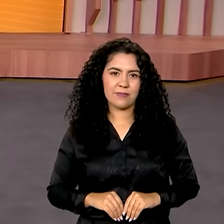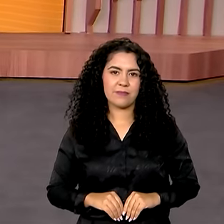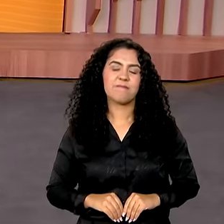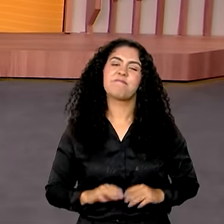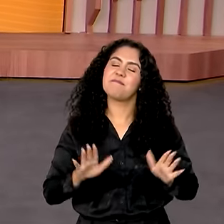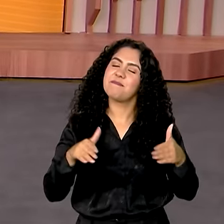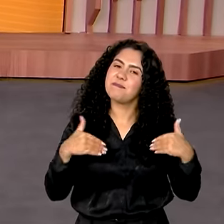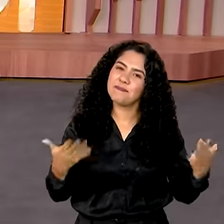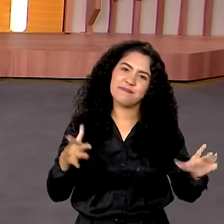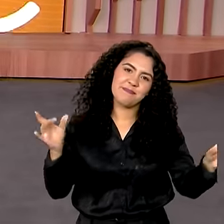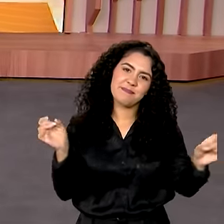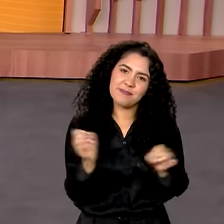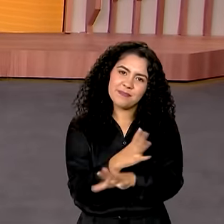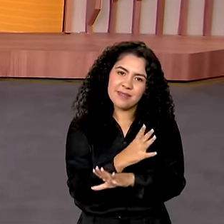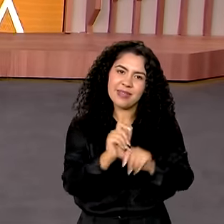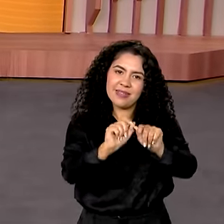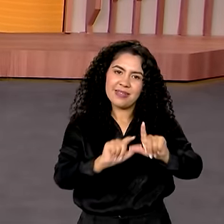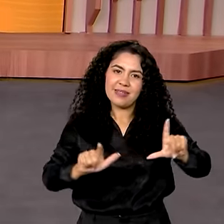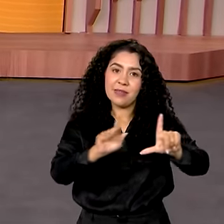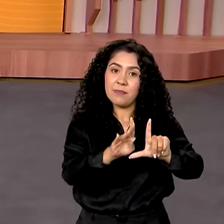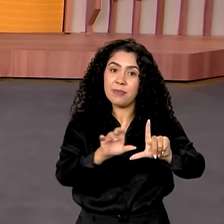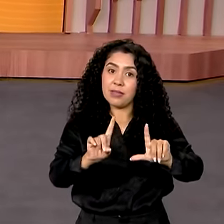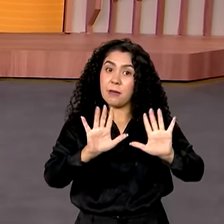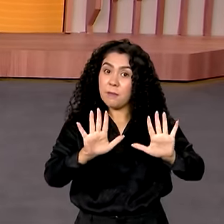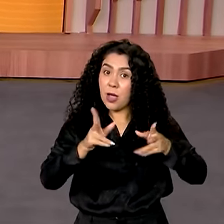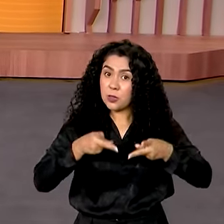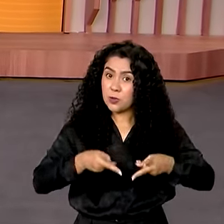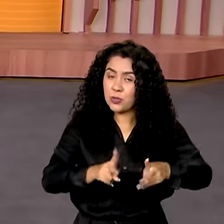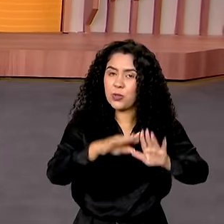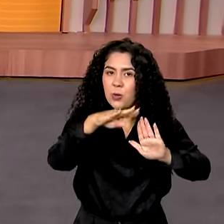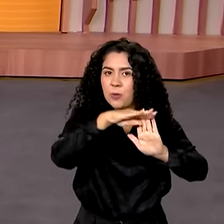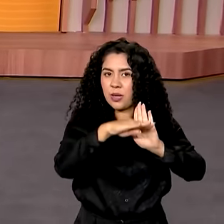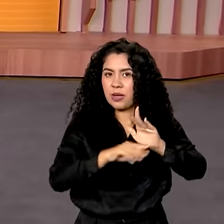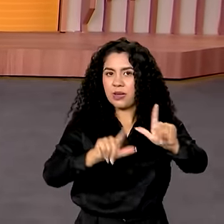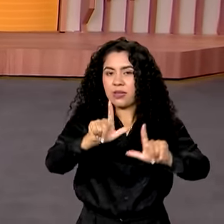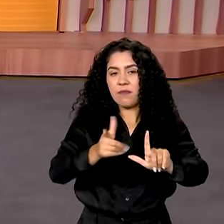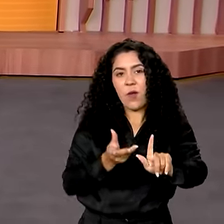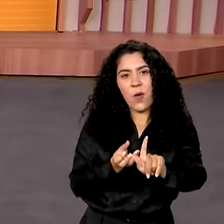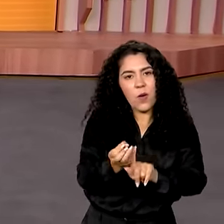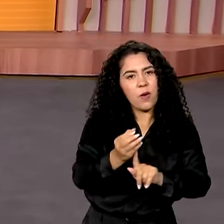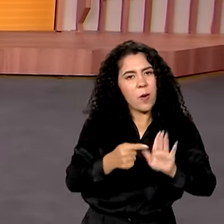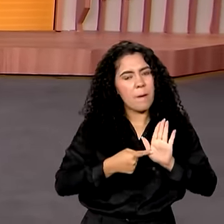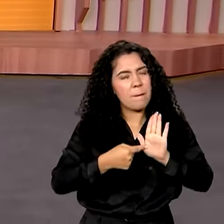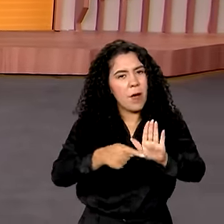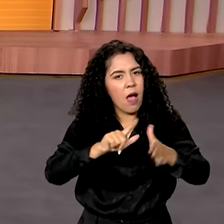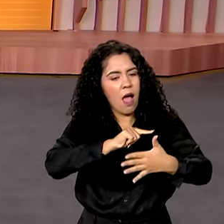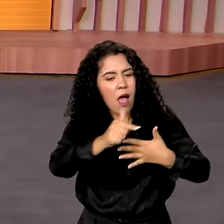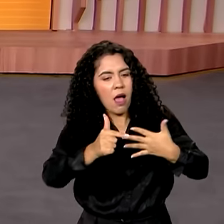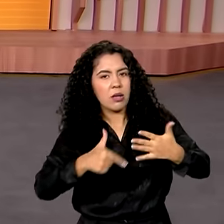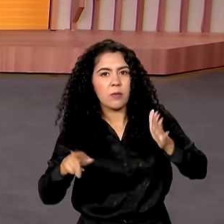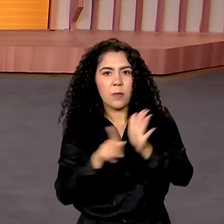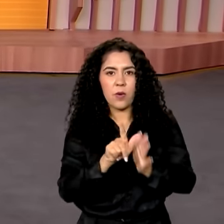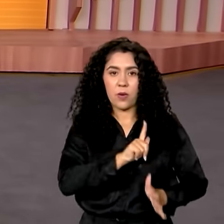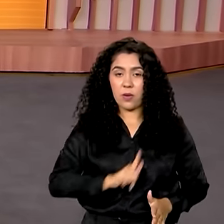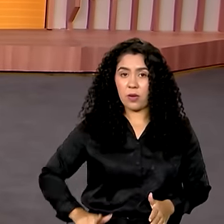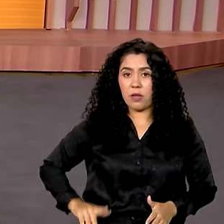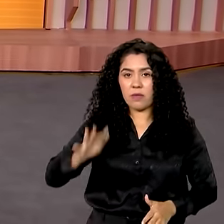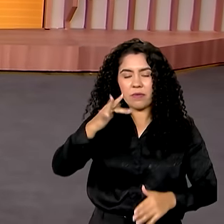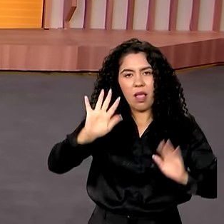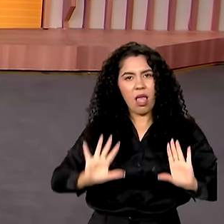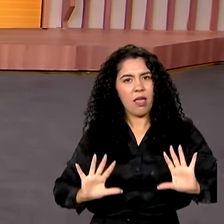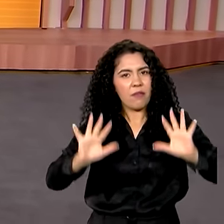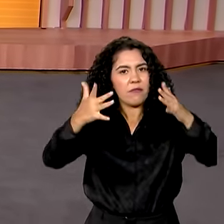É isso, o Brasil em Dia fica por aqui, mas o Canal Gov segue com a programação, mostrando todas as ações do governo federal, com eventos ao vivo,